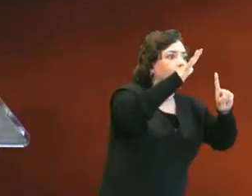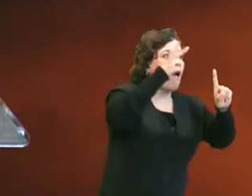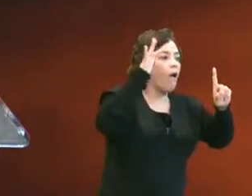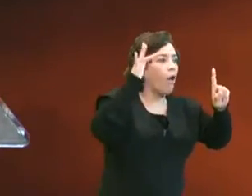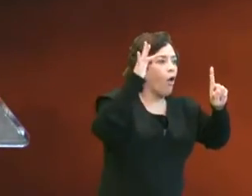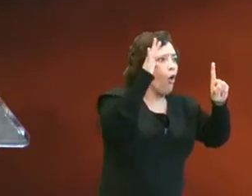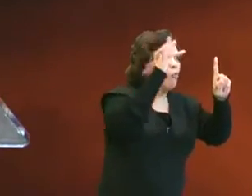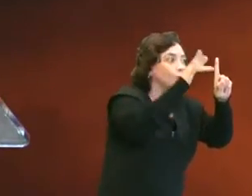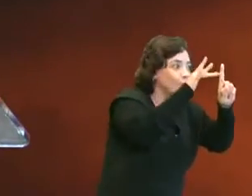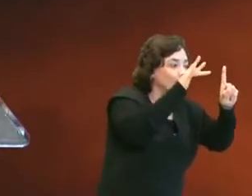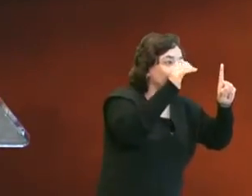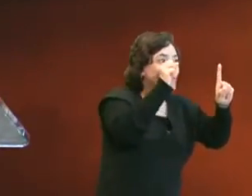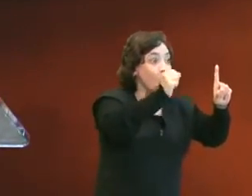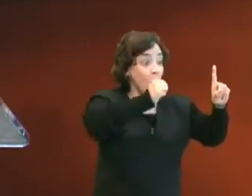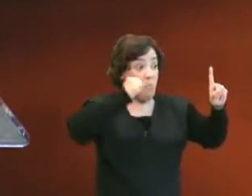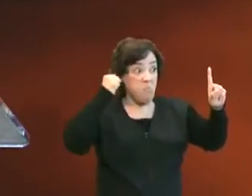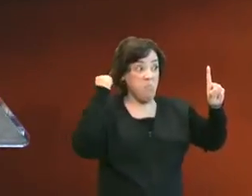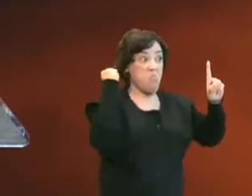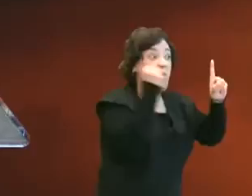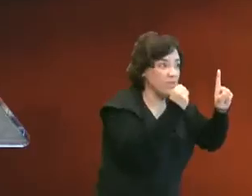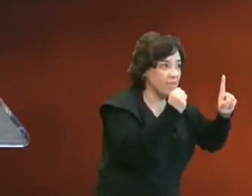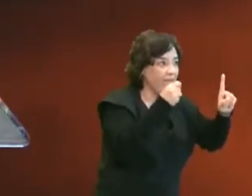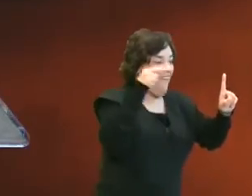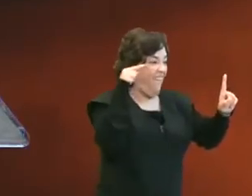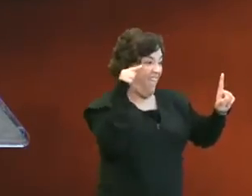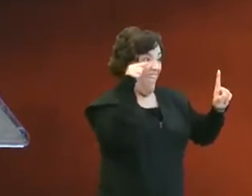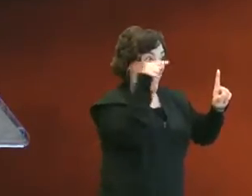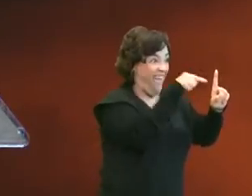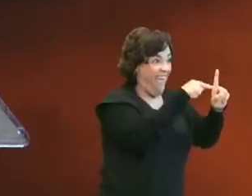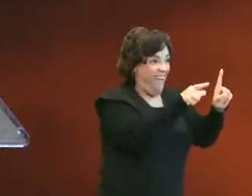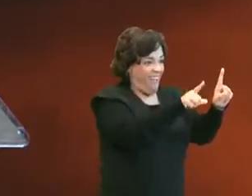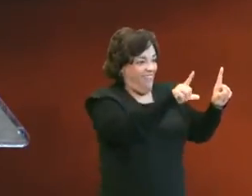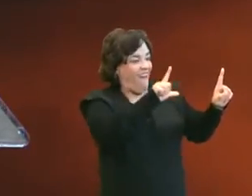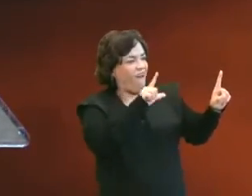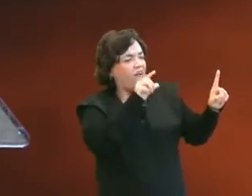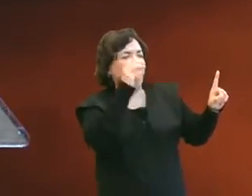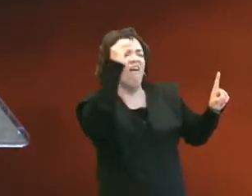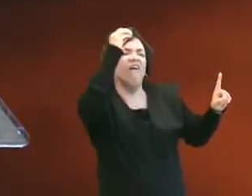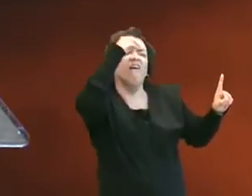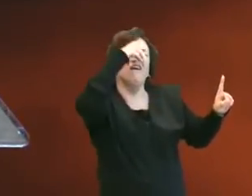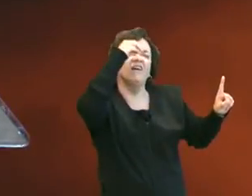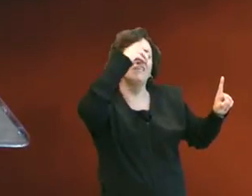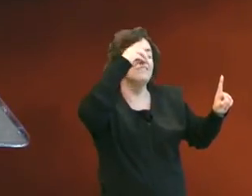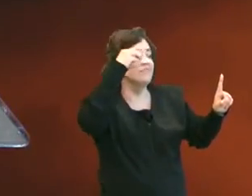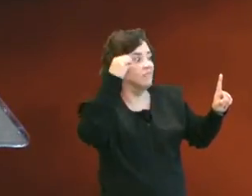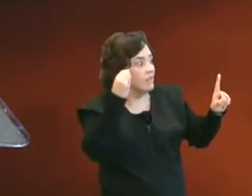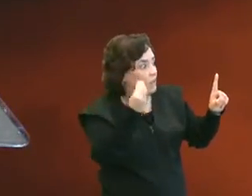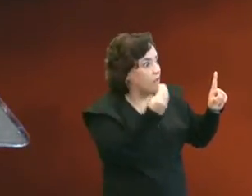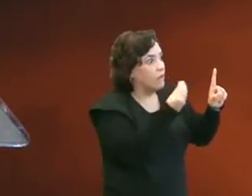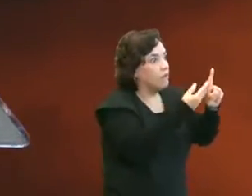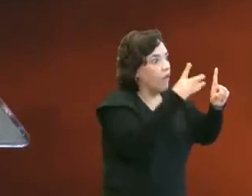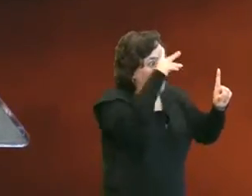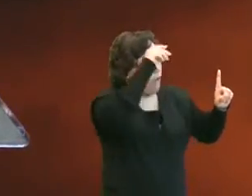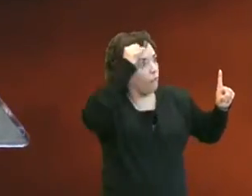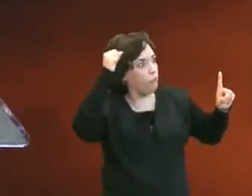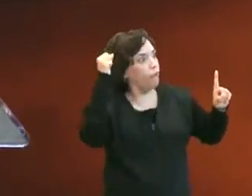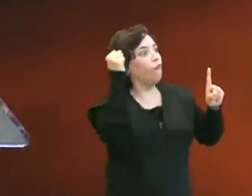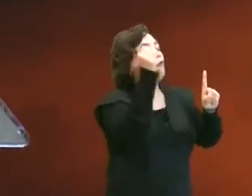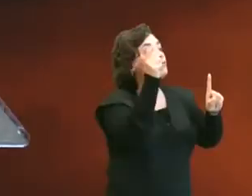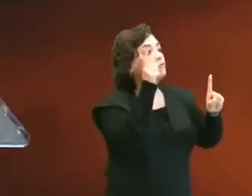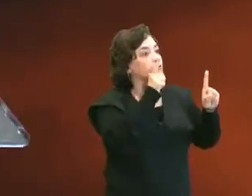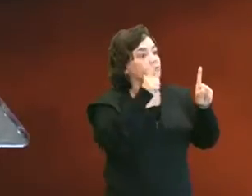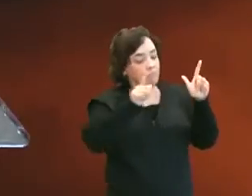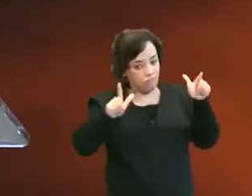pessoa, através da ação de Deus, pudesse ter capacidades para fazer